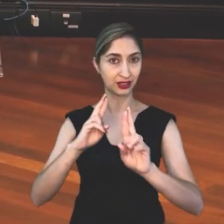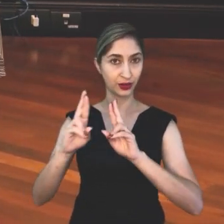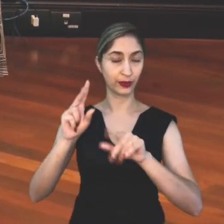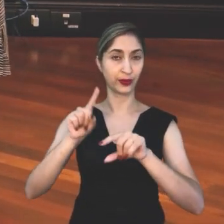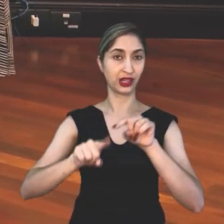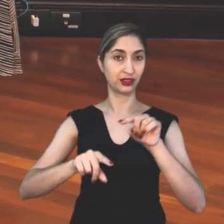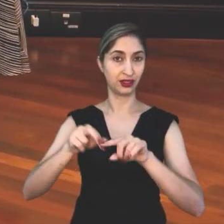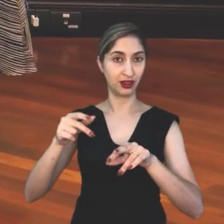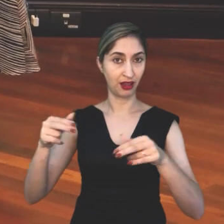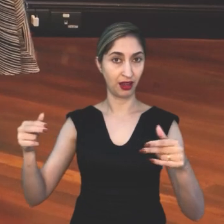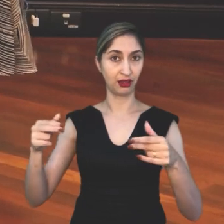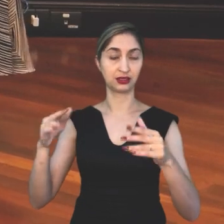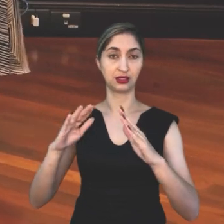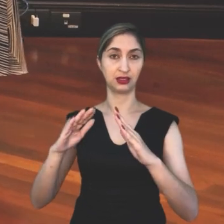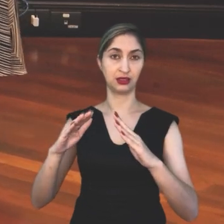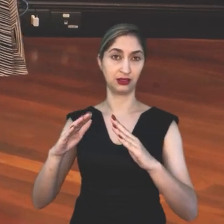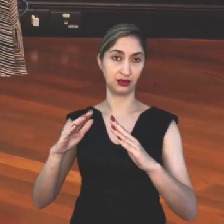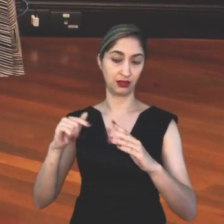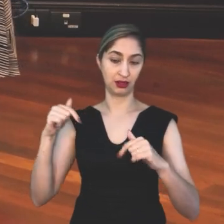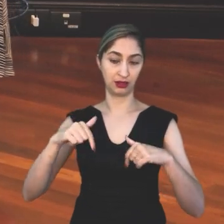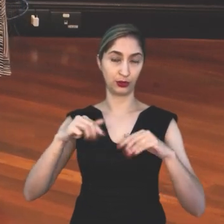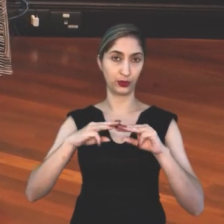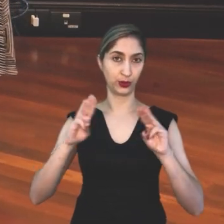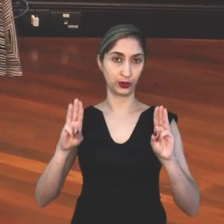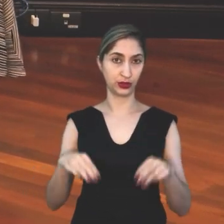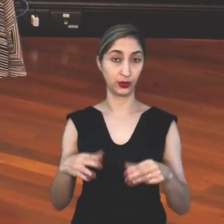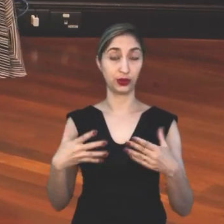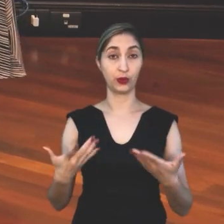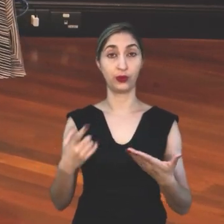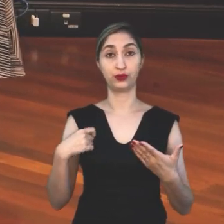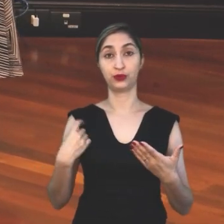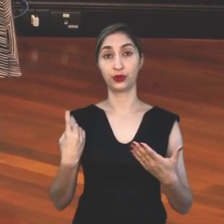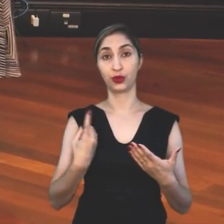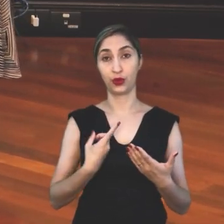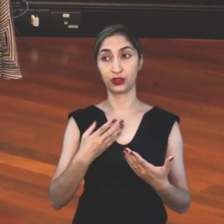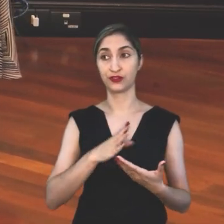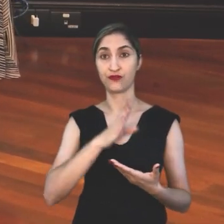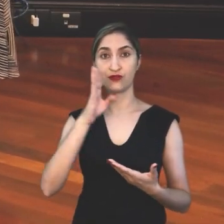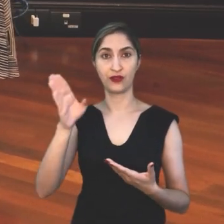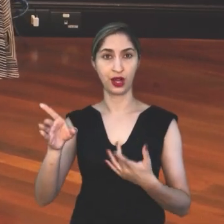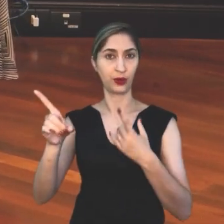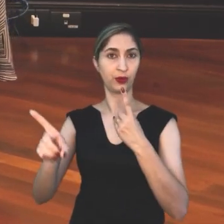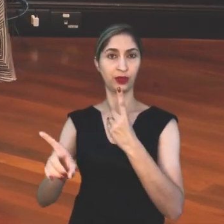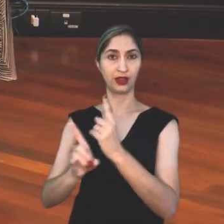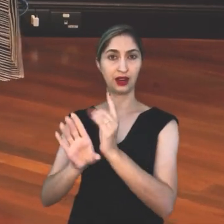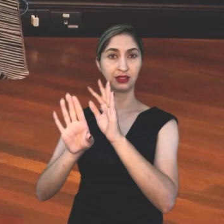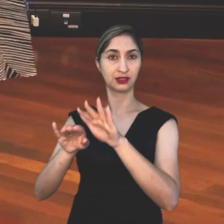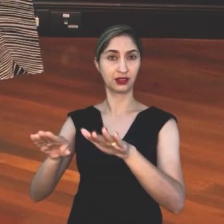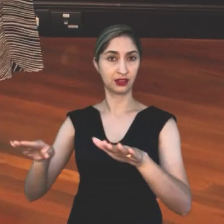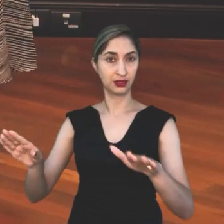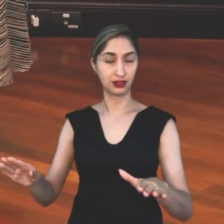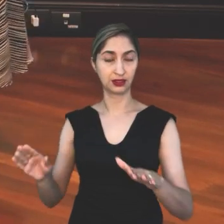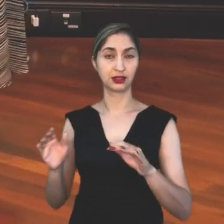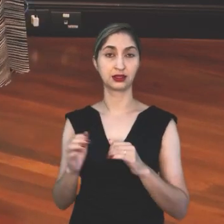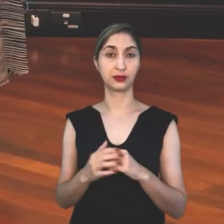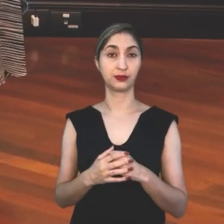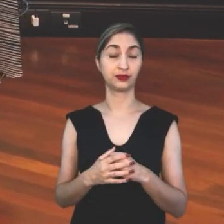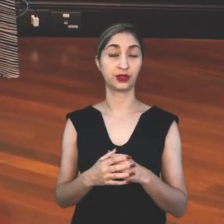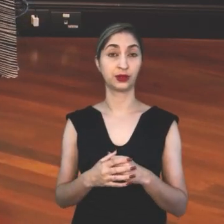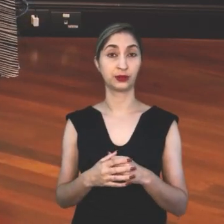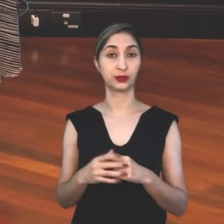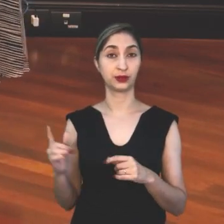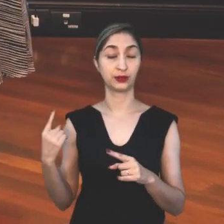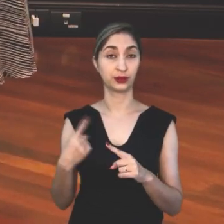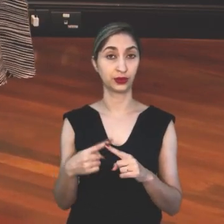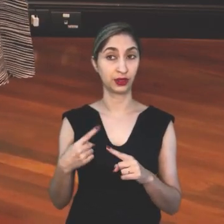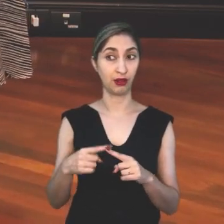né, ao espaço cultural. Então, o museu, ele indo até a escola, ele também vai de encontro com essas